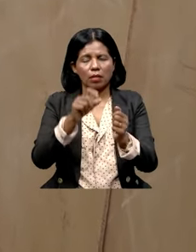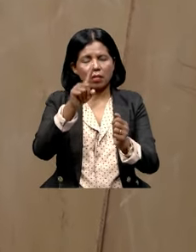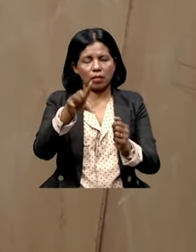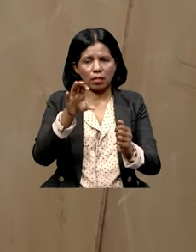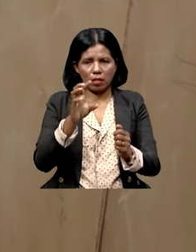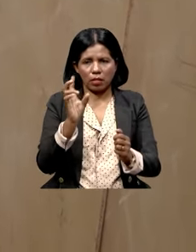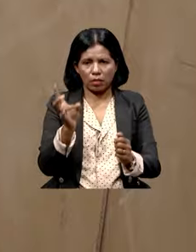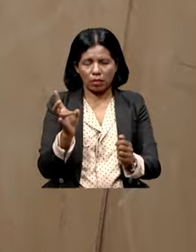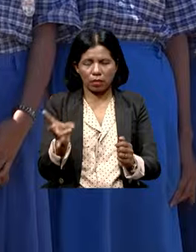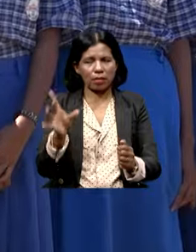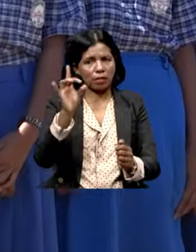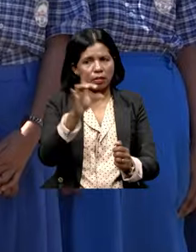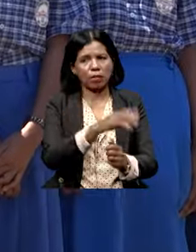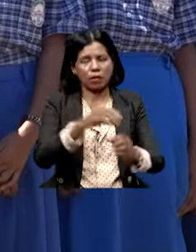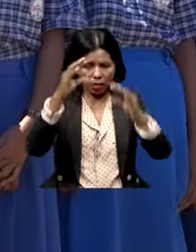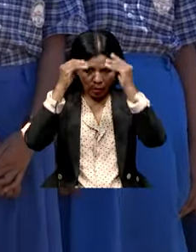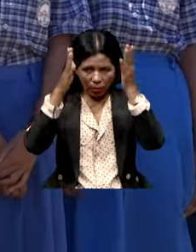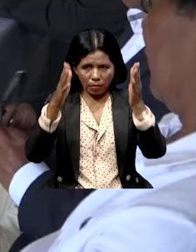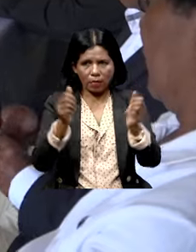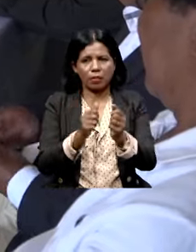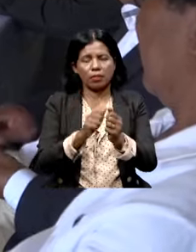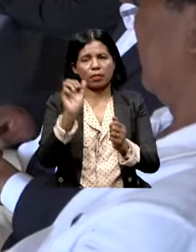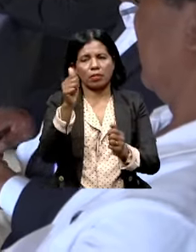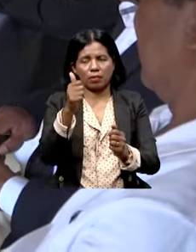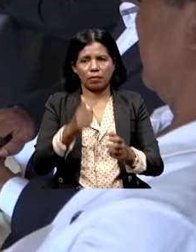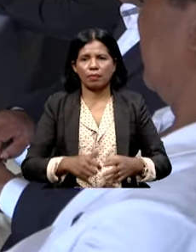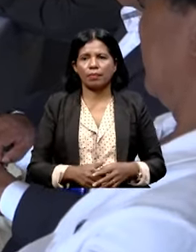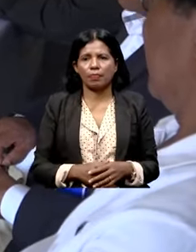Ritunulo Recinualo, o professor Nainsanolo. Lamberto da Silva, Ziemen.